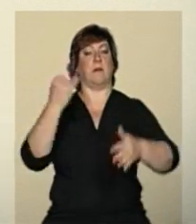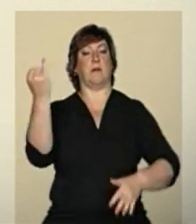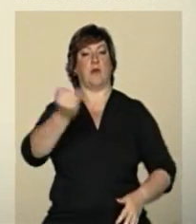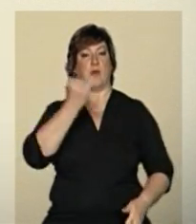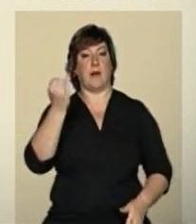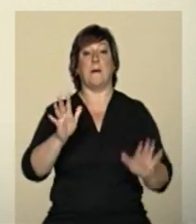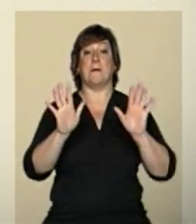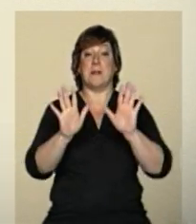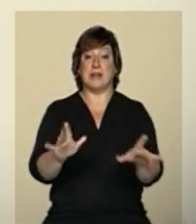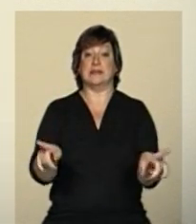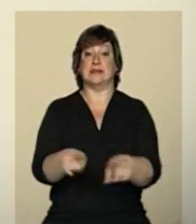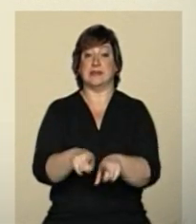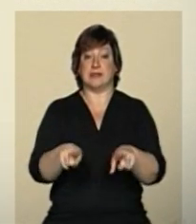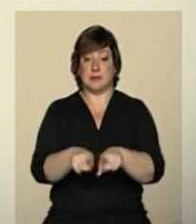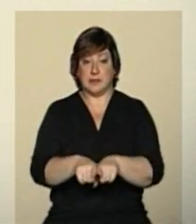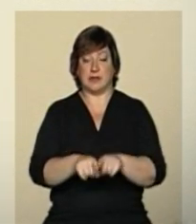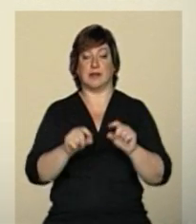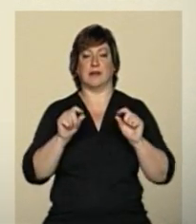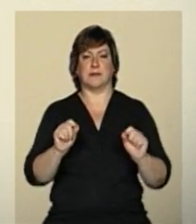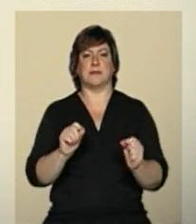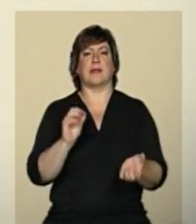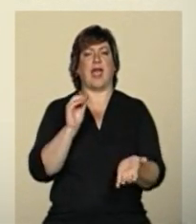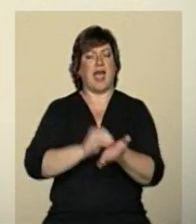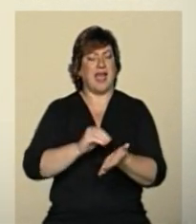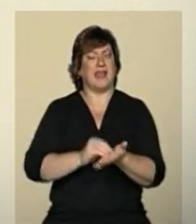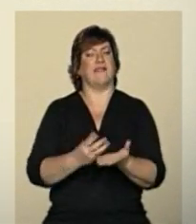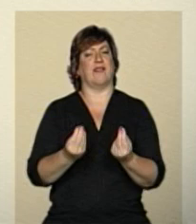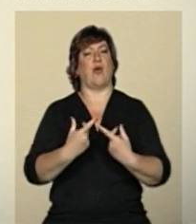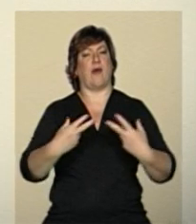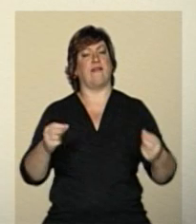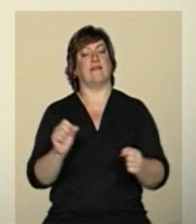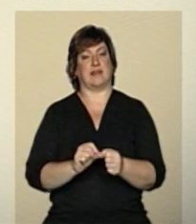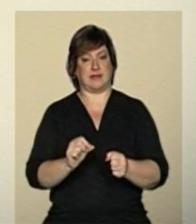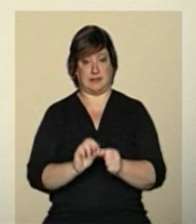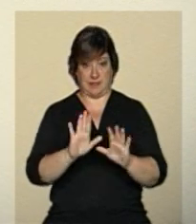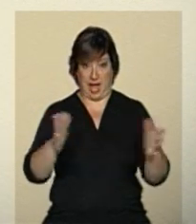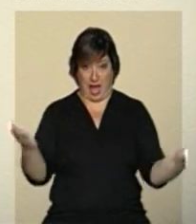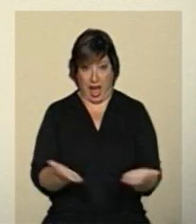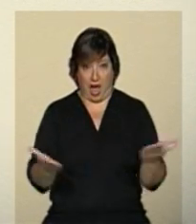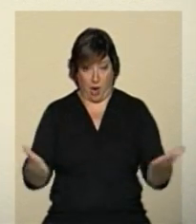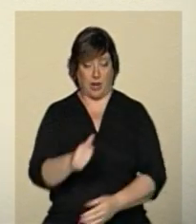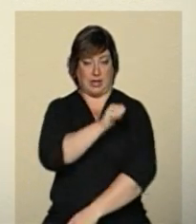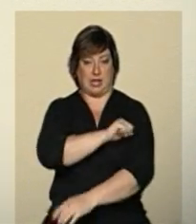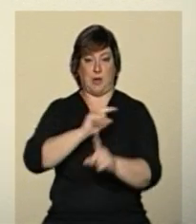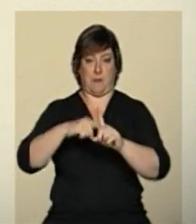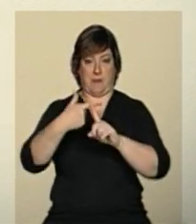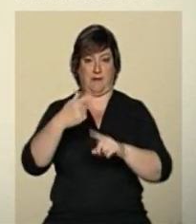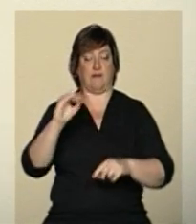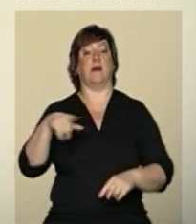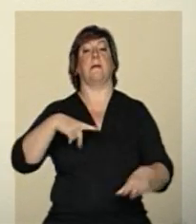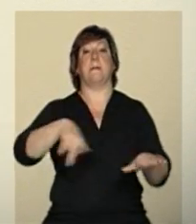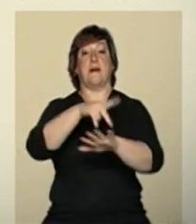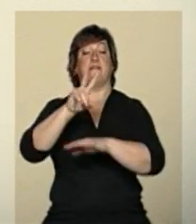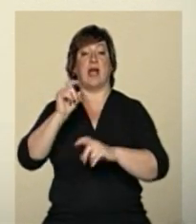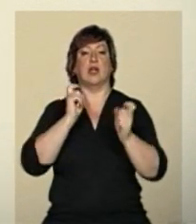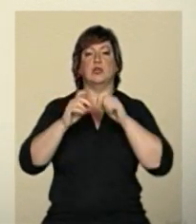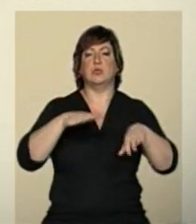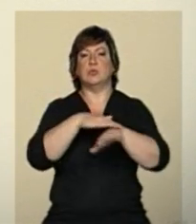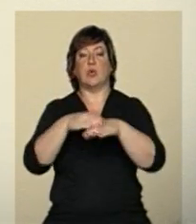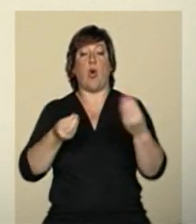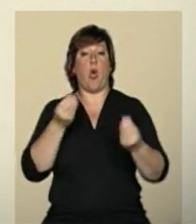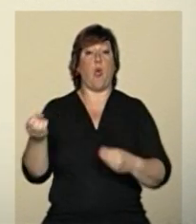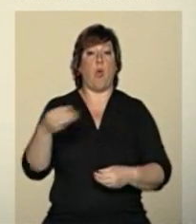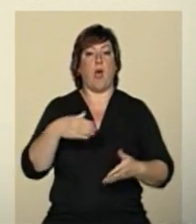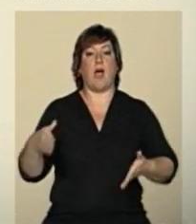mas também que ainda há muito a ser feito. Agora, na Rio Mais 20, os países vão discutir novos